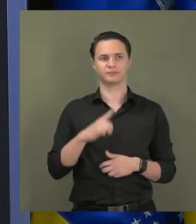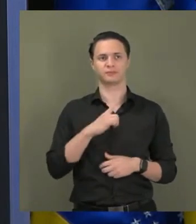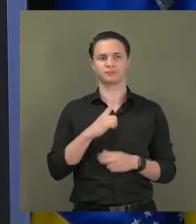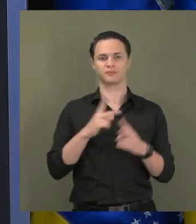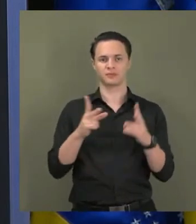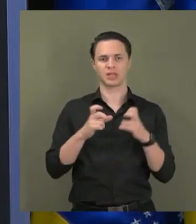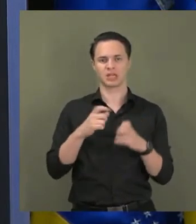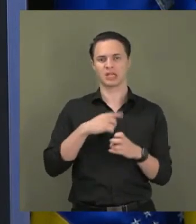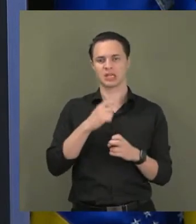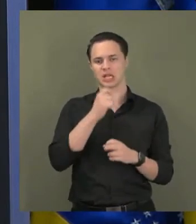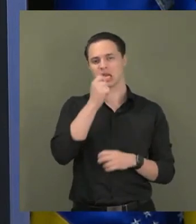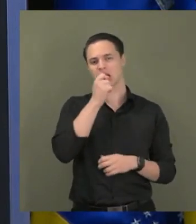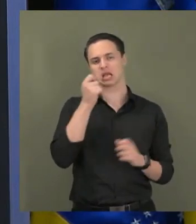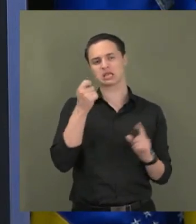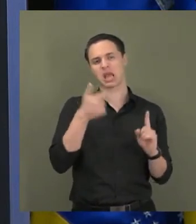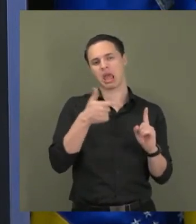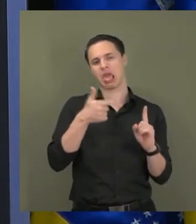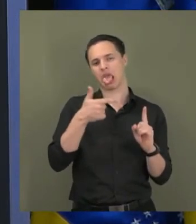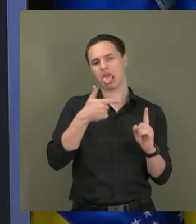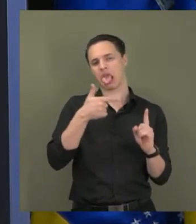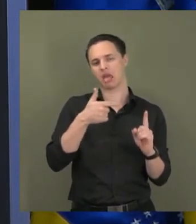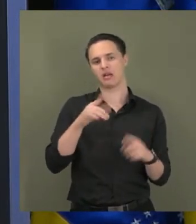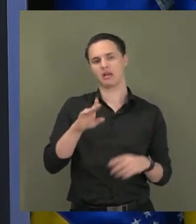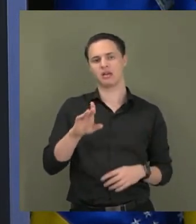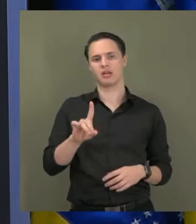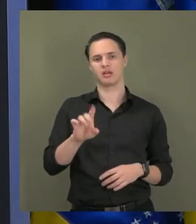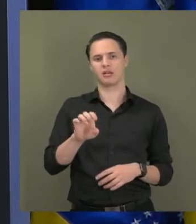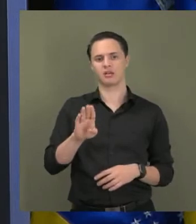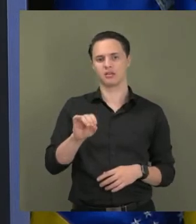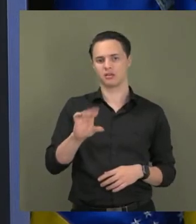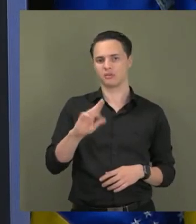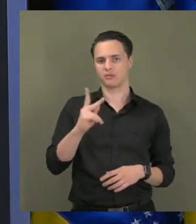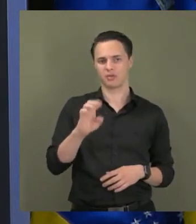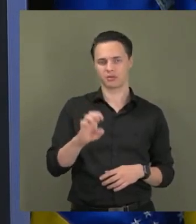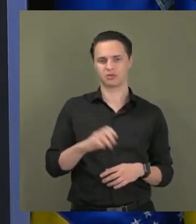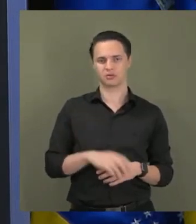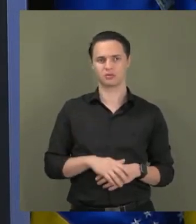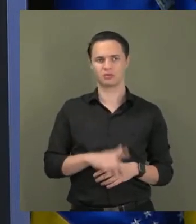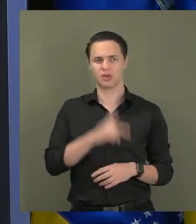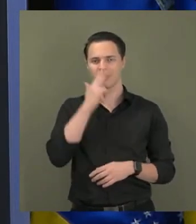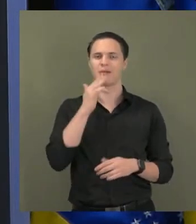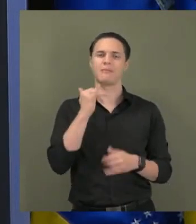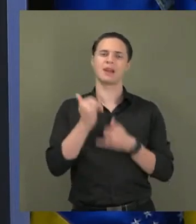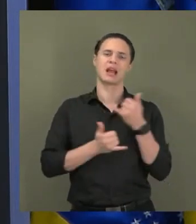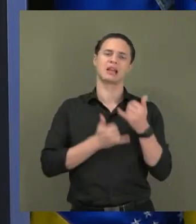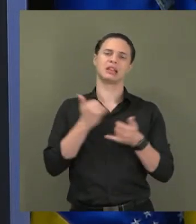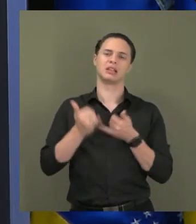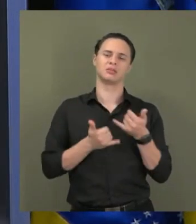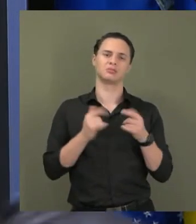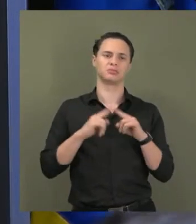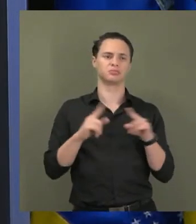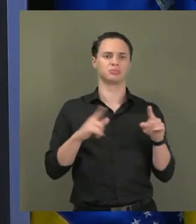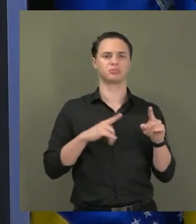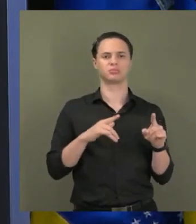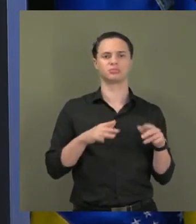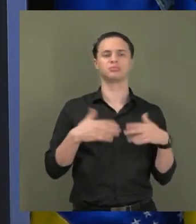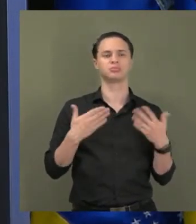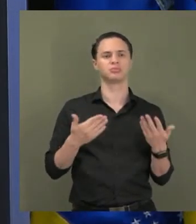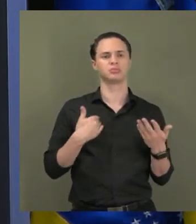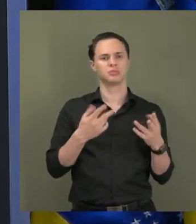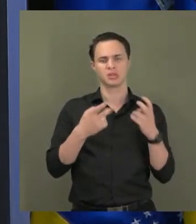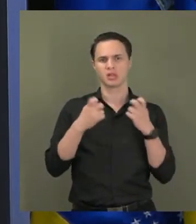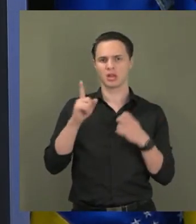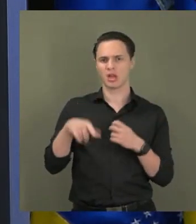no deboche. Ah, não, isso é uma brincadeira. Mas foi um deboche. Você vendo